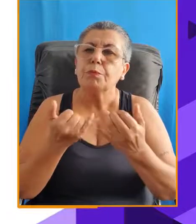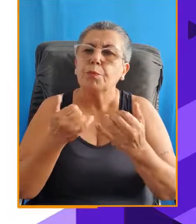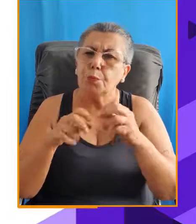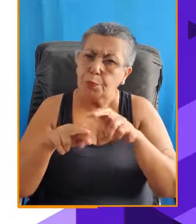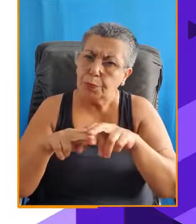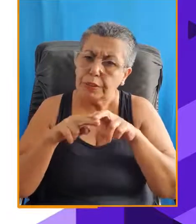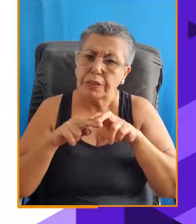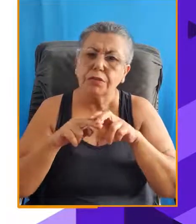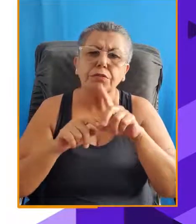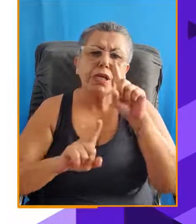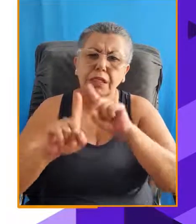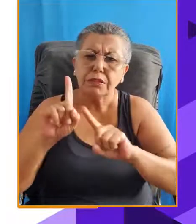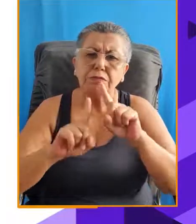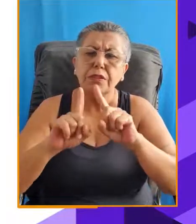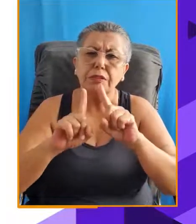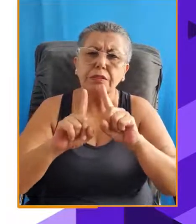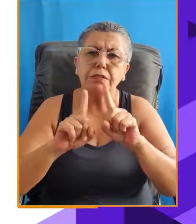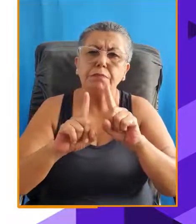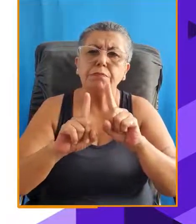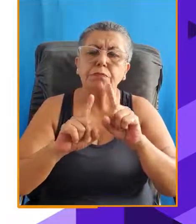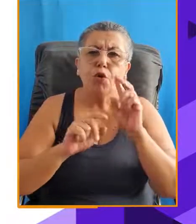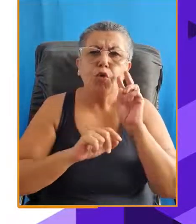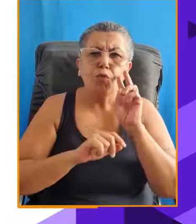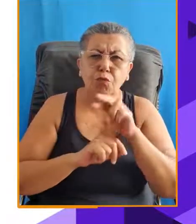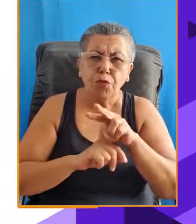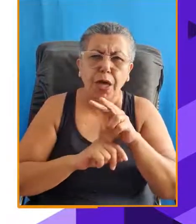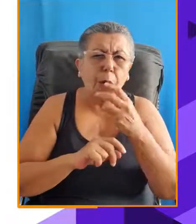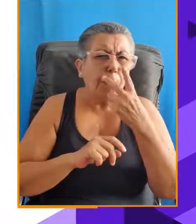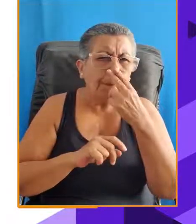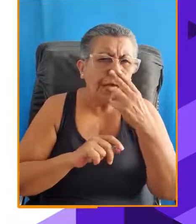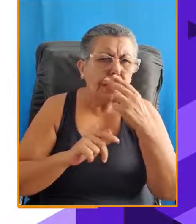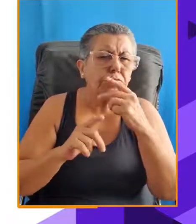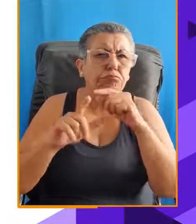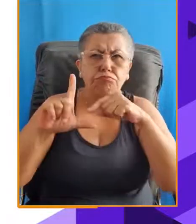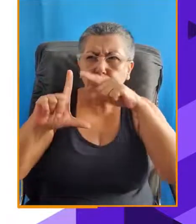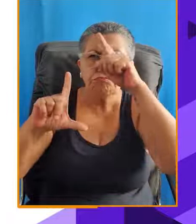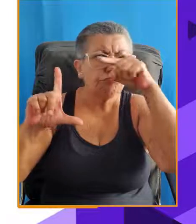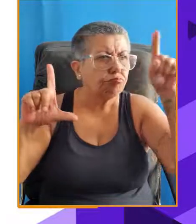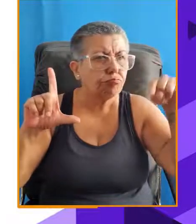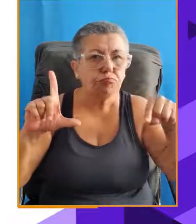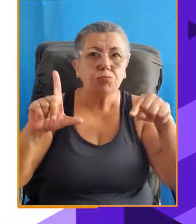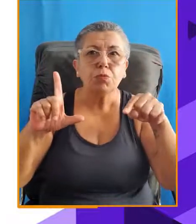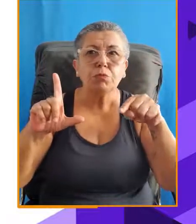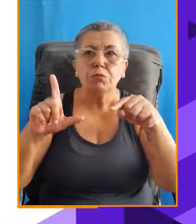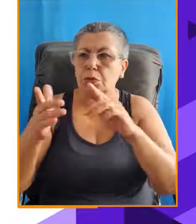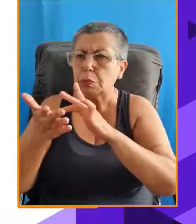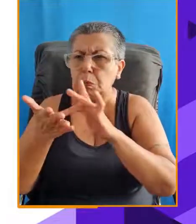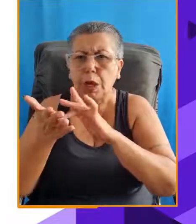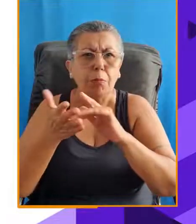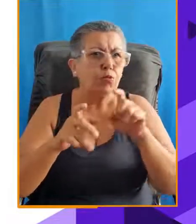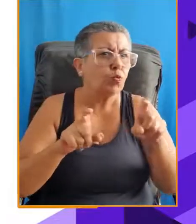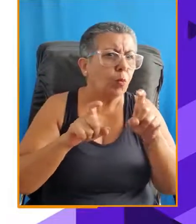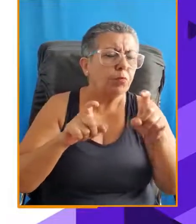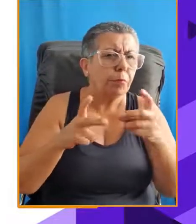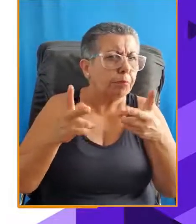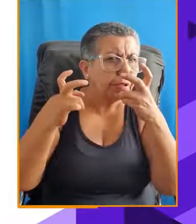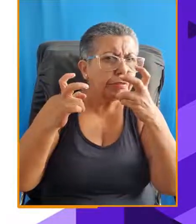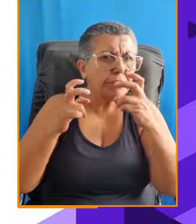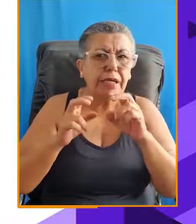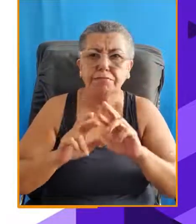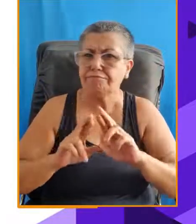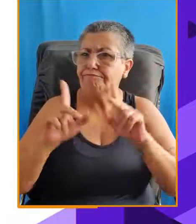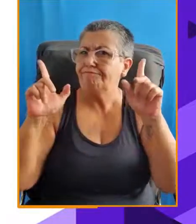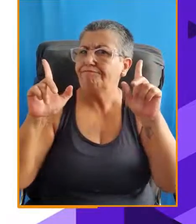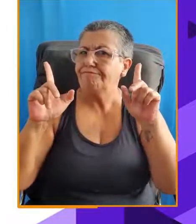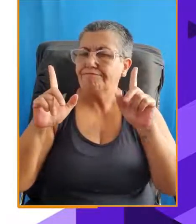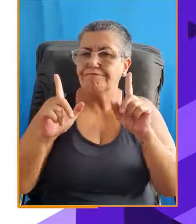motivo que, inúmeras vezes, ao visualizar o mesmo layout em dispositivos diferentes, é percebida uma diferença